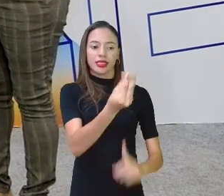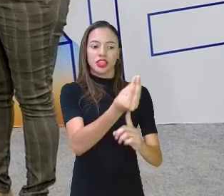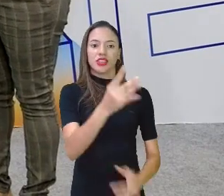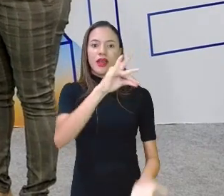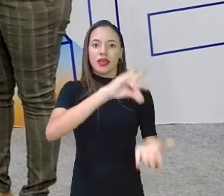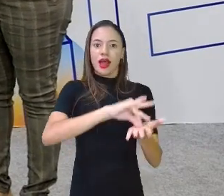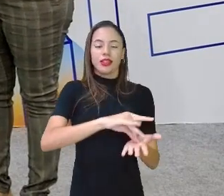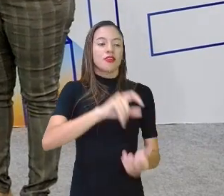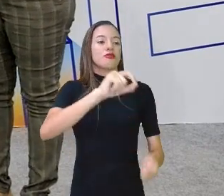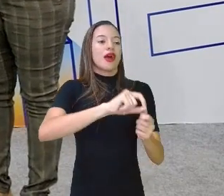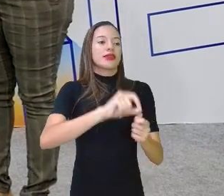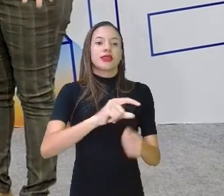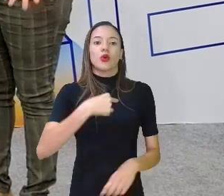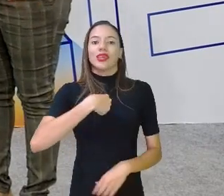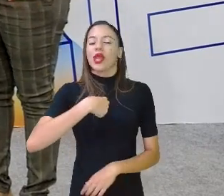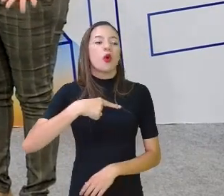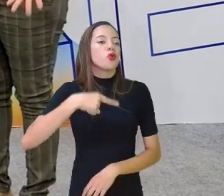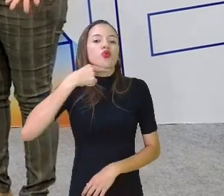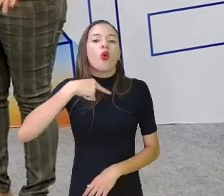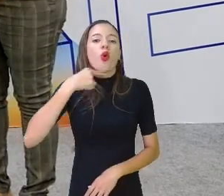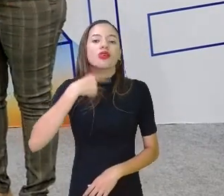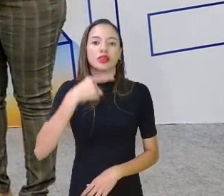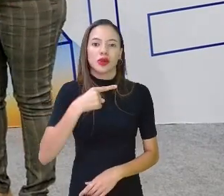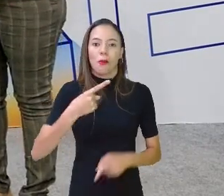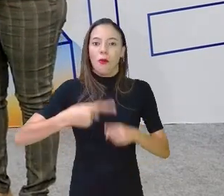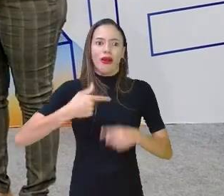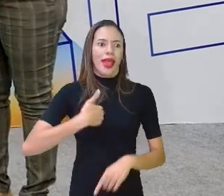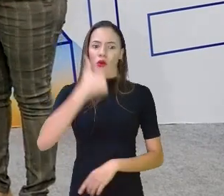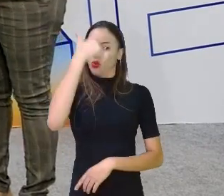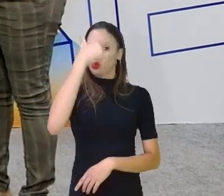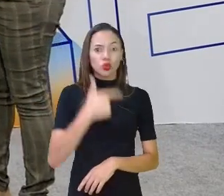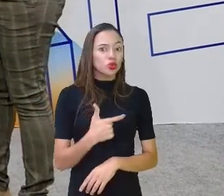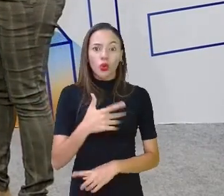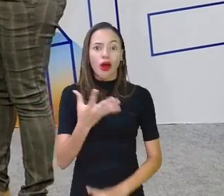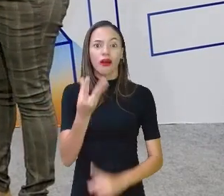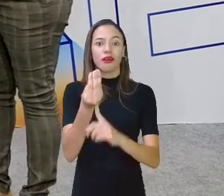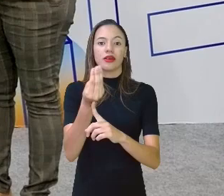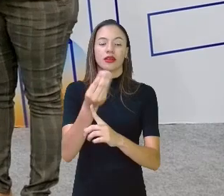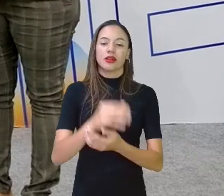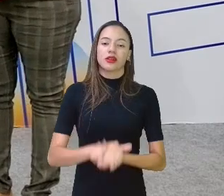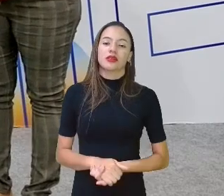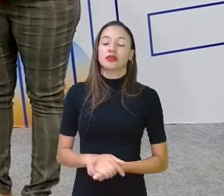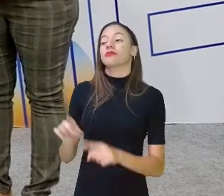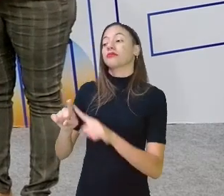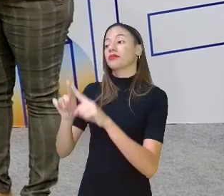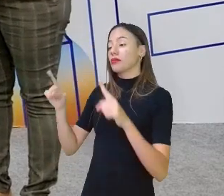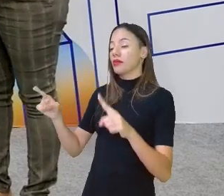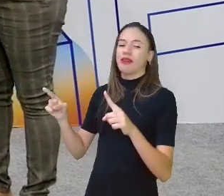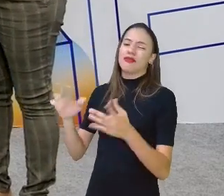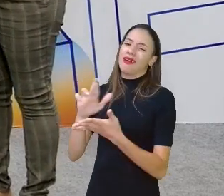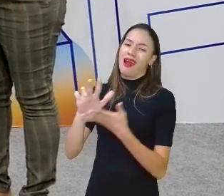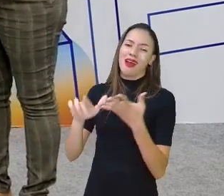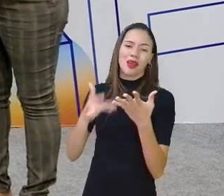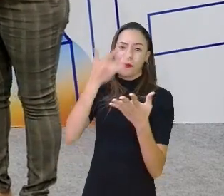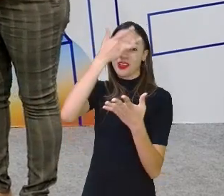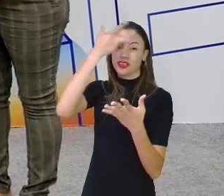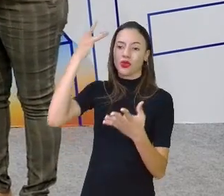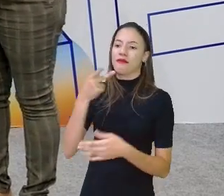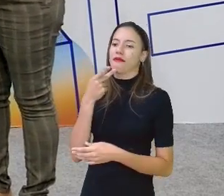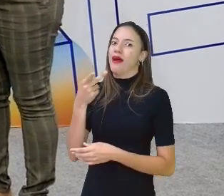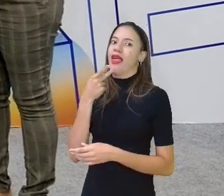não sou, né? Não sendo artista. Quando, na verdade, Muita gente diz esse tipo